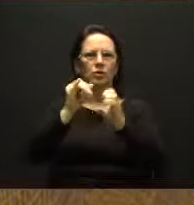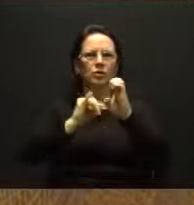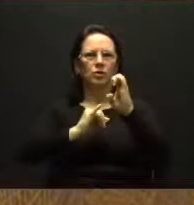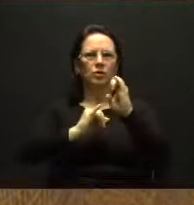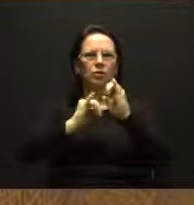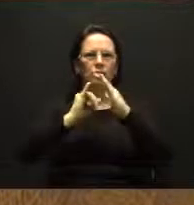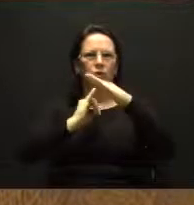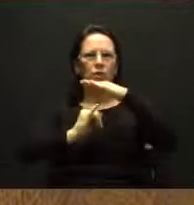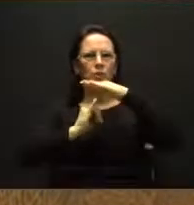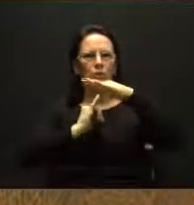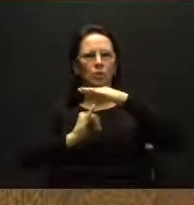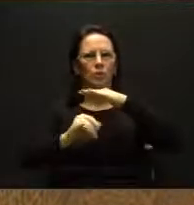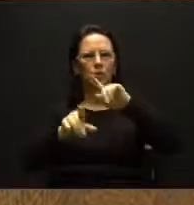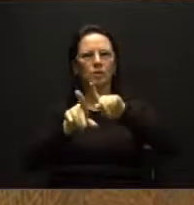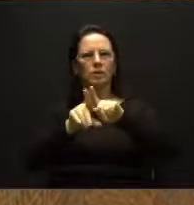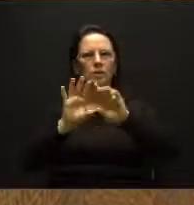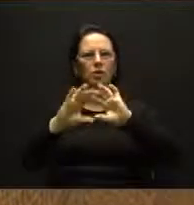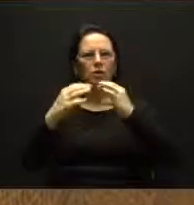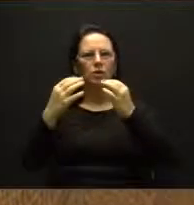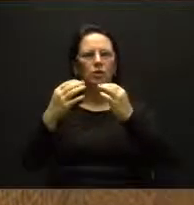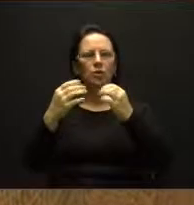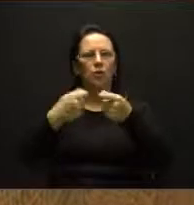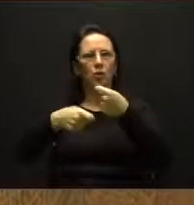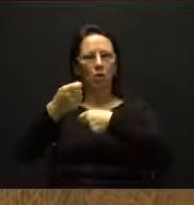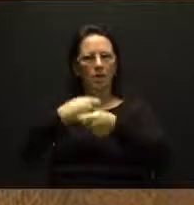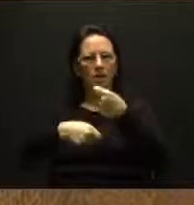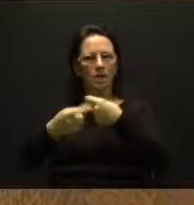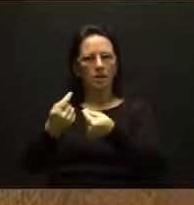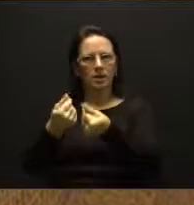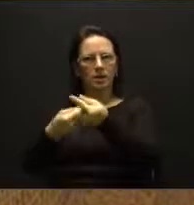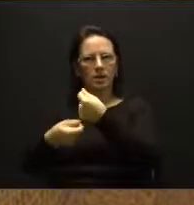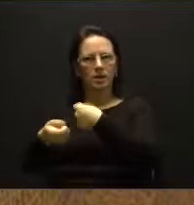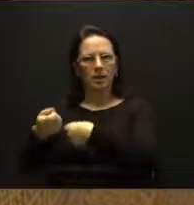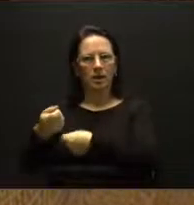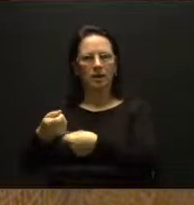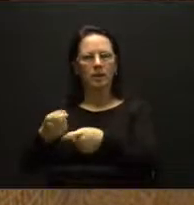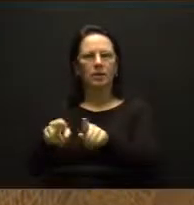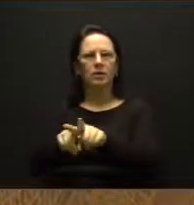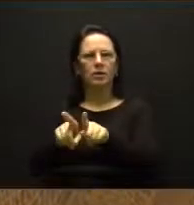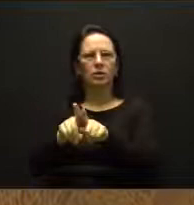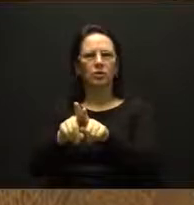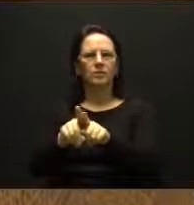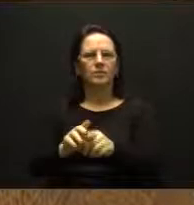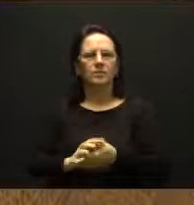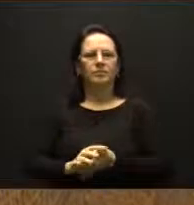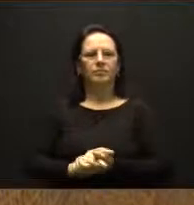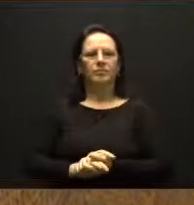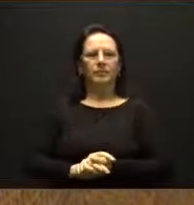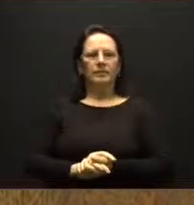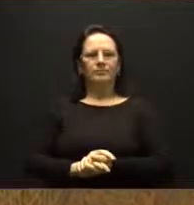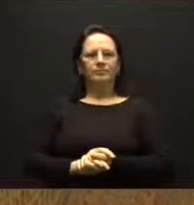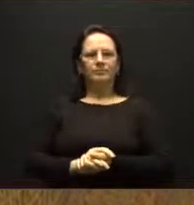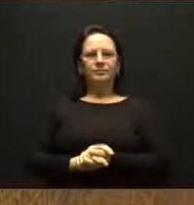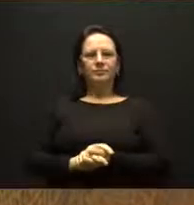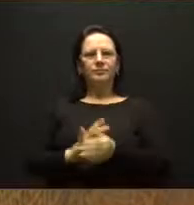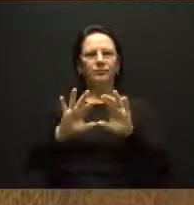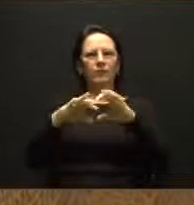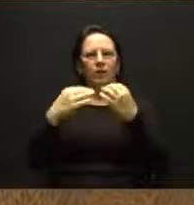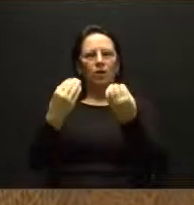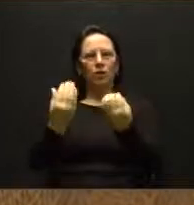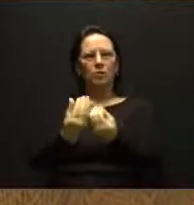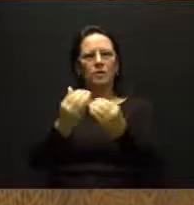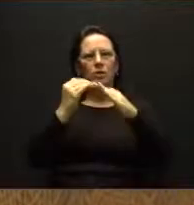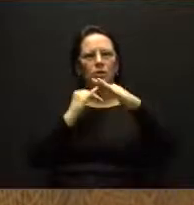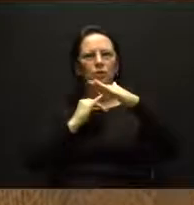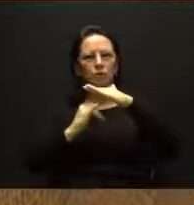emprego trabalho e renda que se tornou fruto do trabalho dessa comissão a comissão permanente de indústria